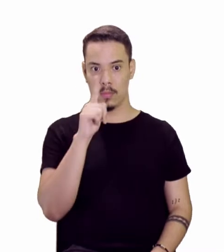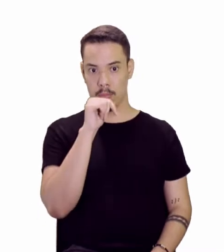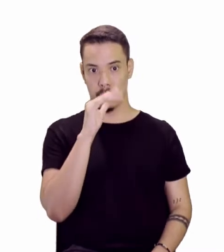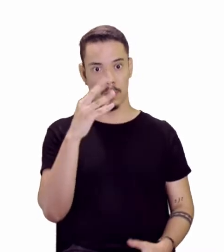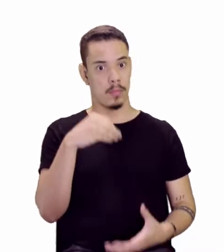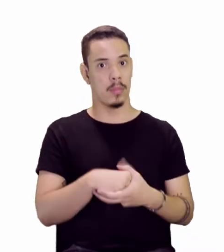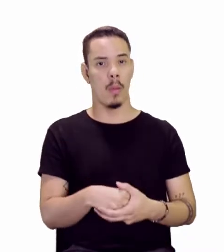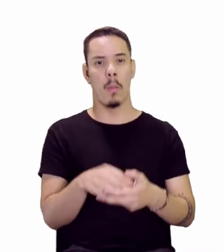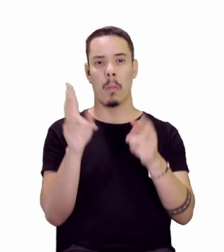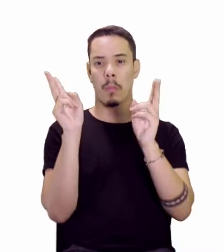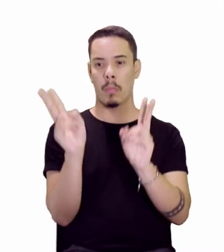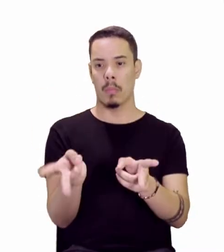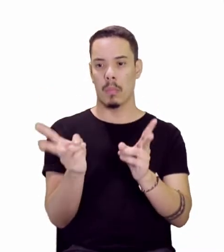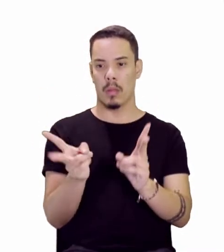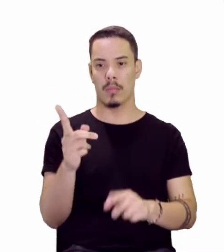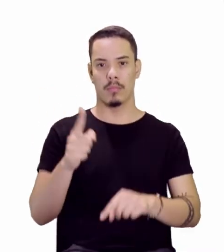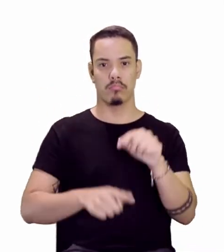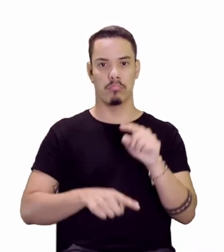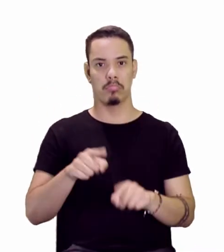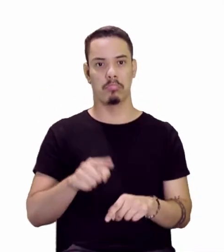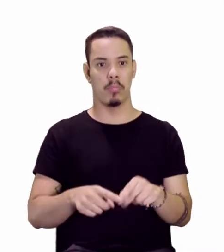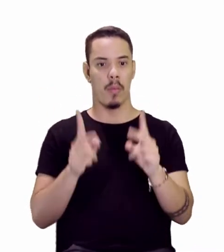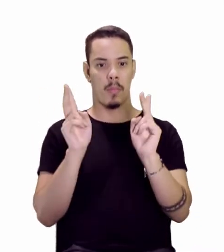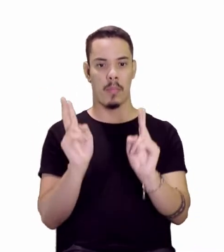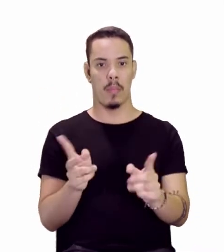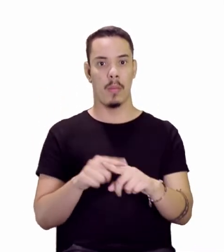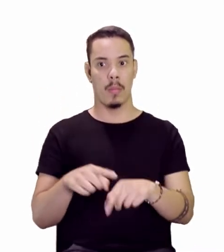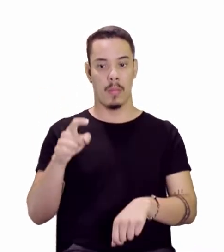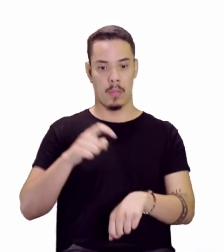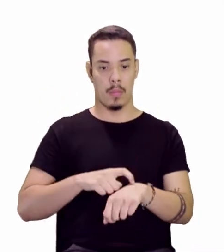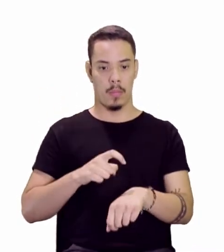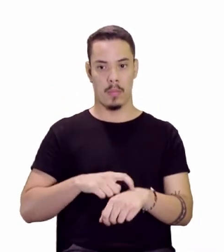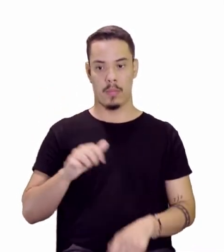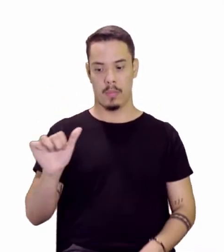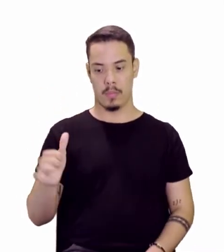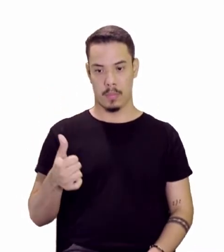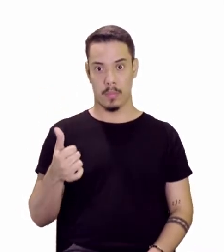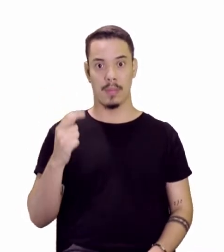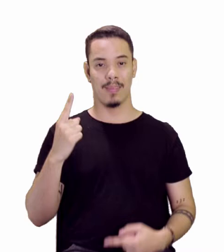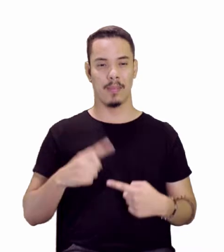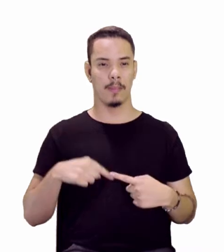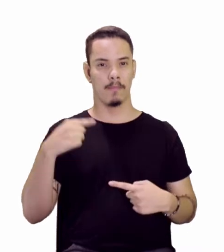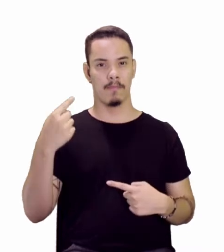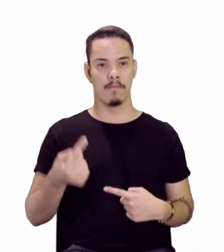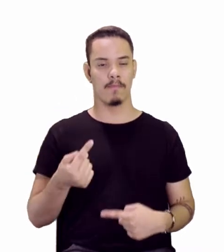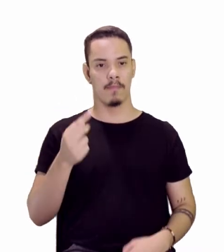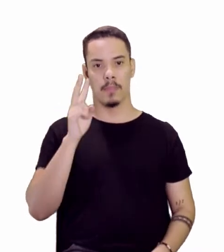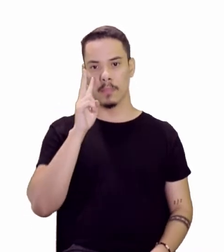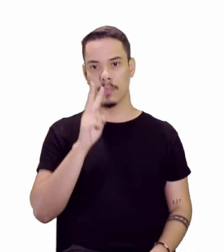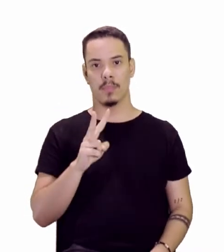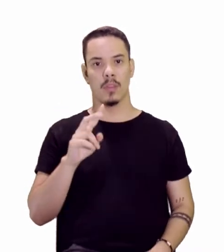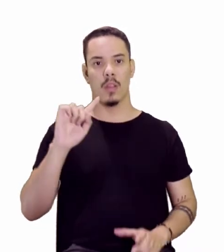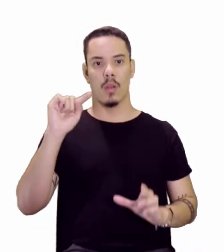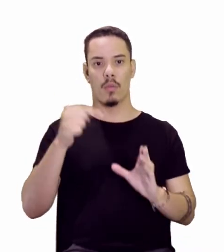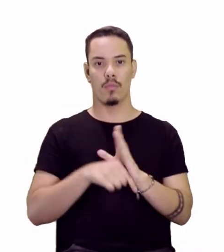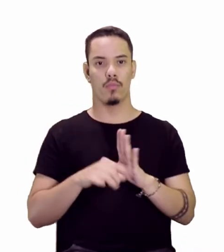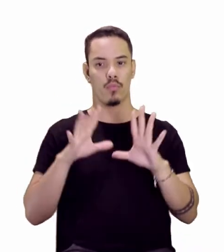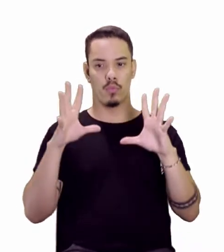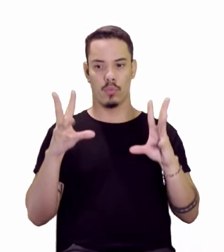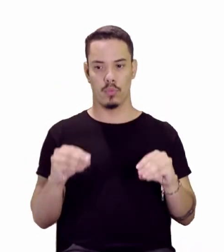o mesmo recipiente, o mesmo objeto. Isso. Então, no primeiro momento, ele estava ali. Depois, quando você viu que quando afundou tudo com a mão,